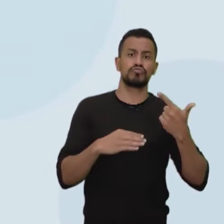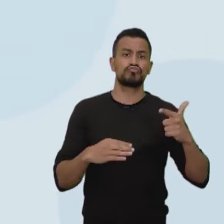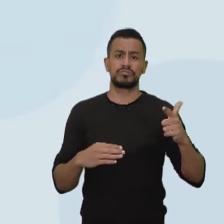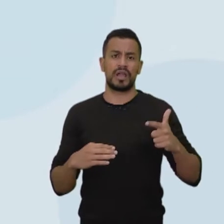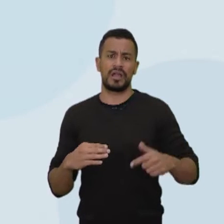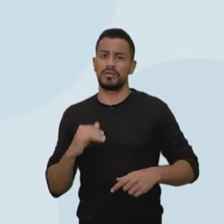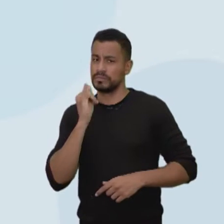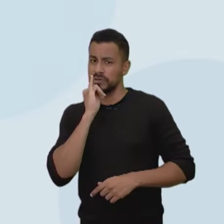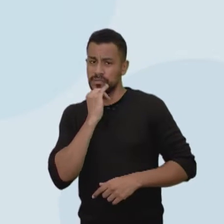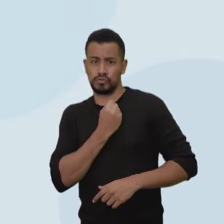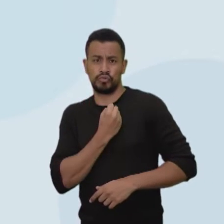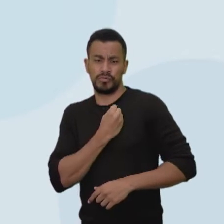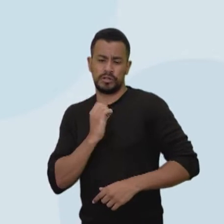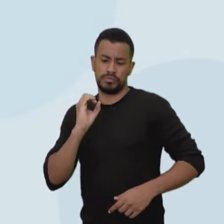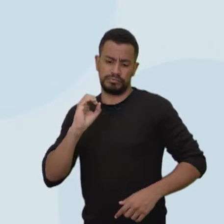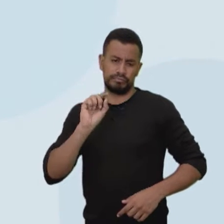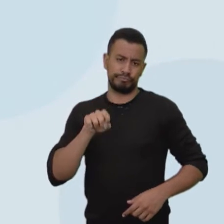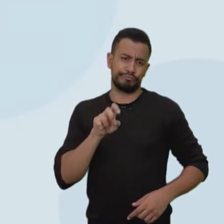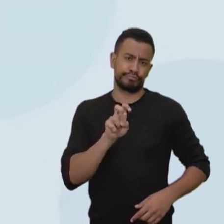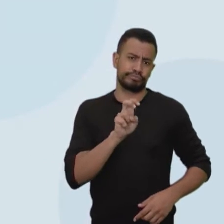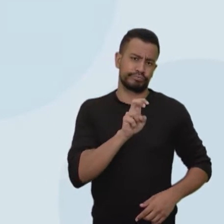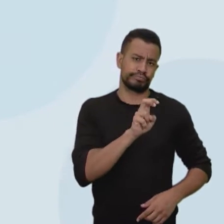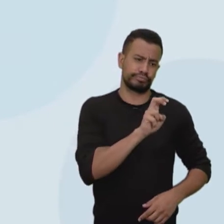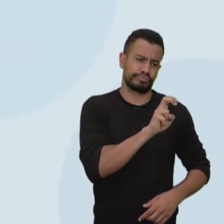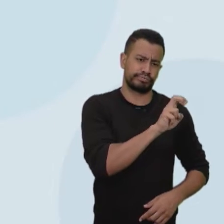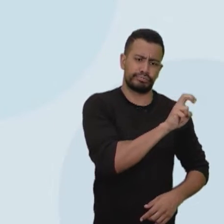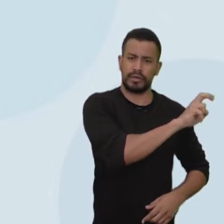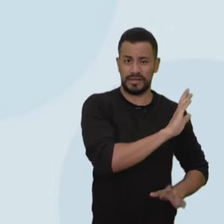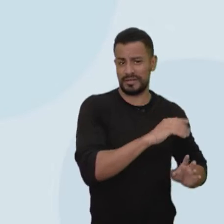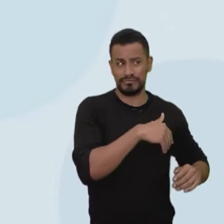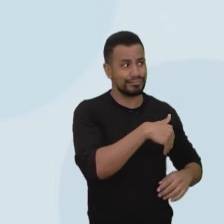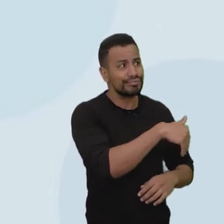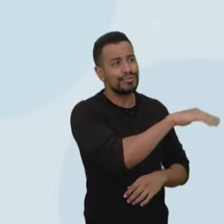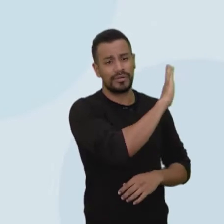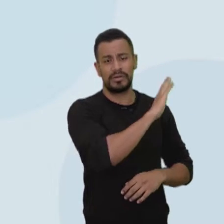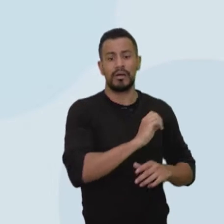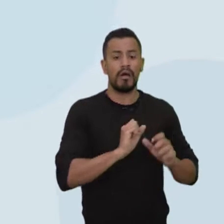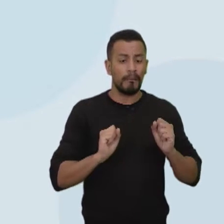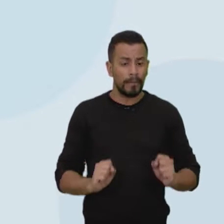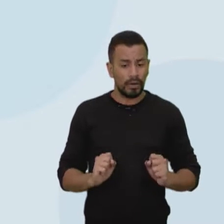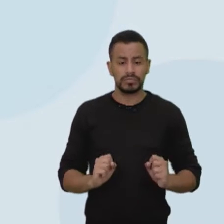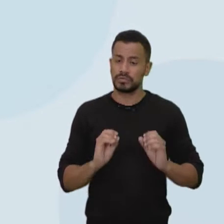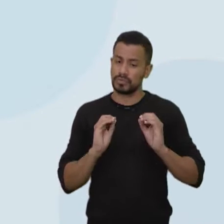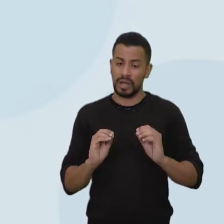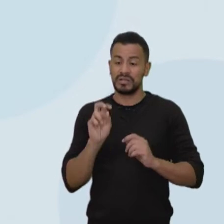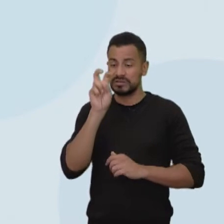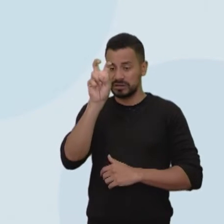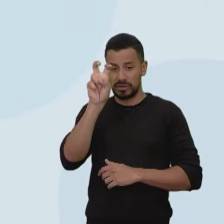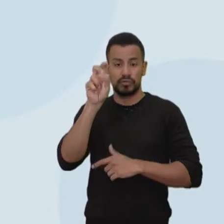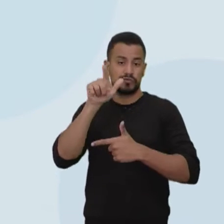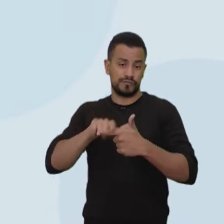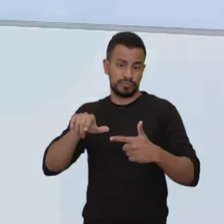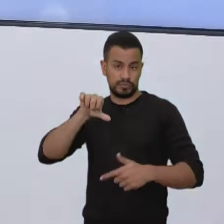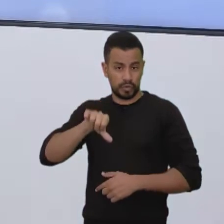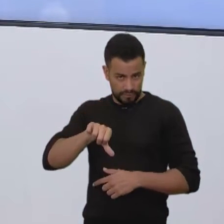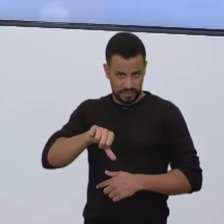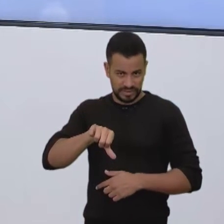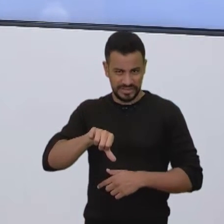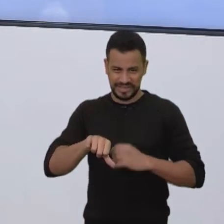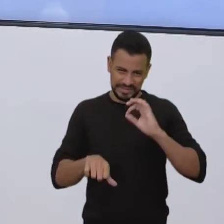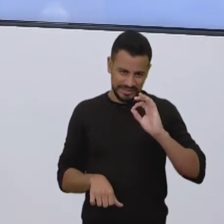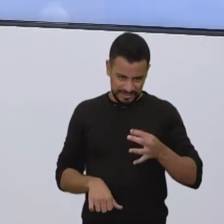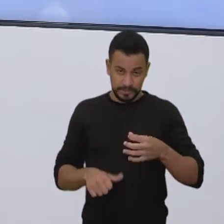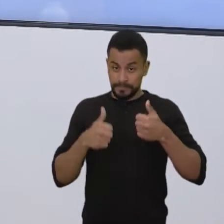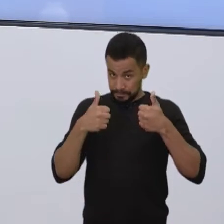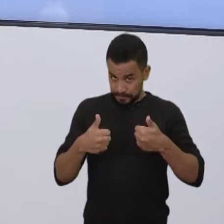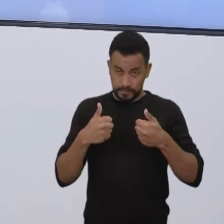0,5555, e assim vai, que a gente pode escrever como 5 nonos. Ah, tá bom. Então, número racional,